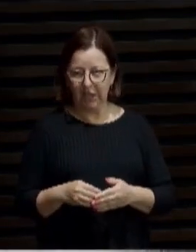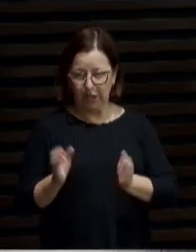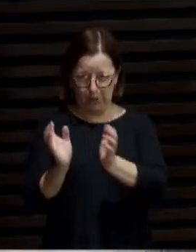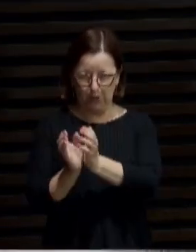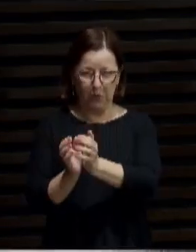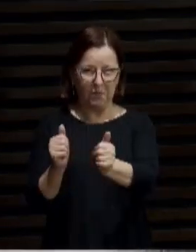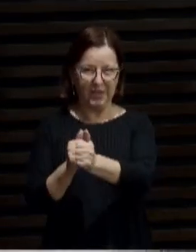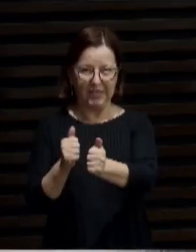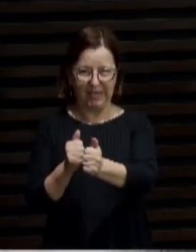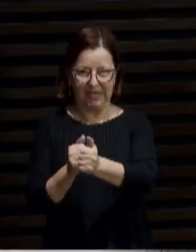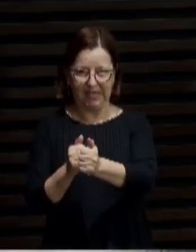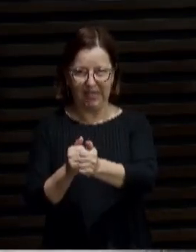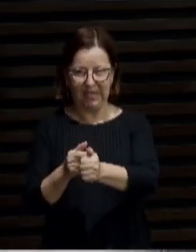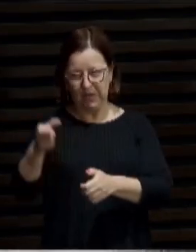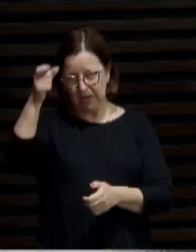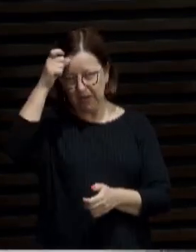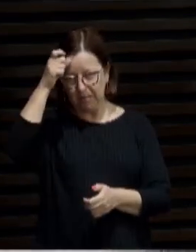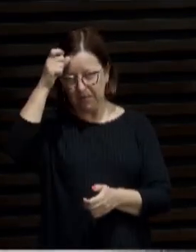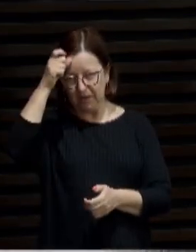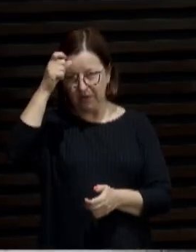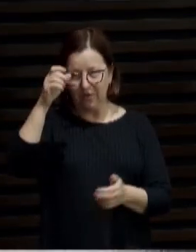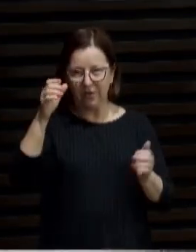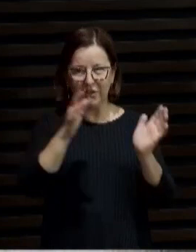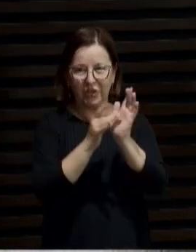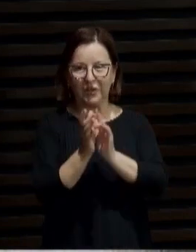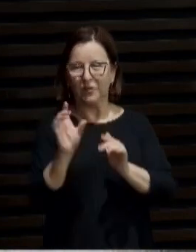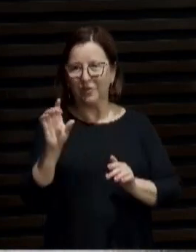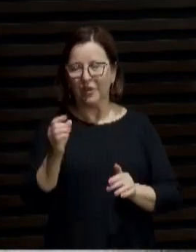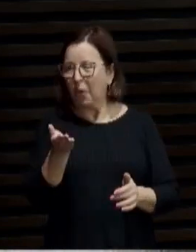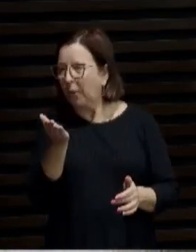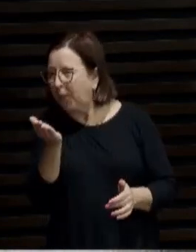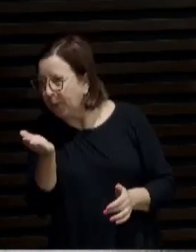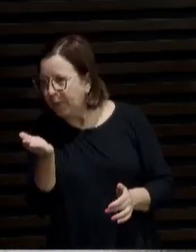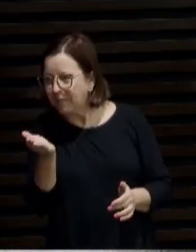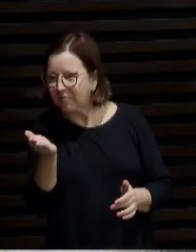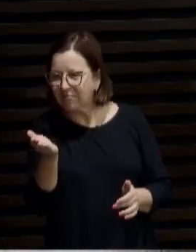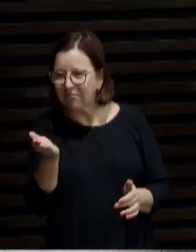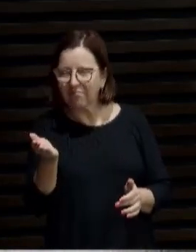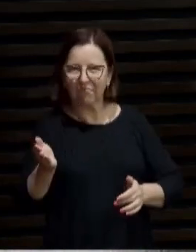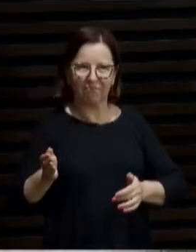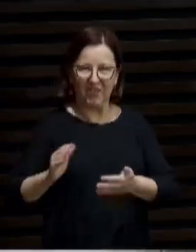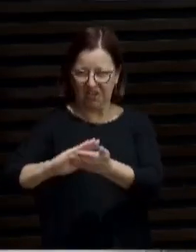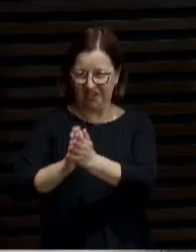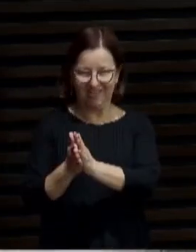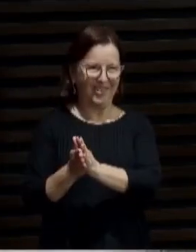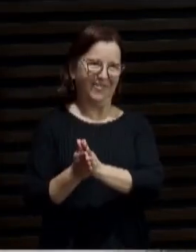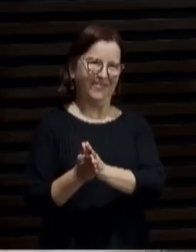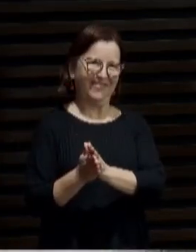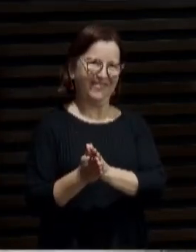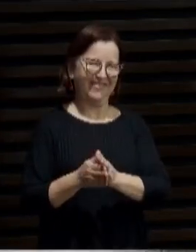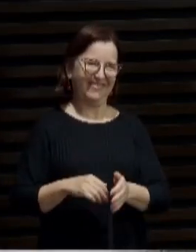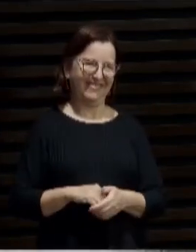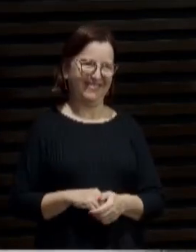assim, ó. A espada da boca dele já pulveriza todo mundo. Não dá guerra, gente.